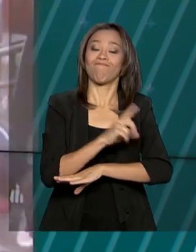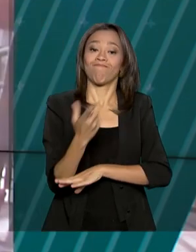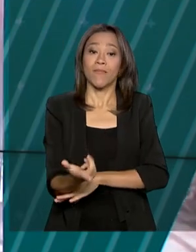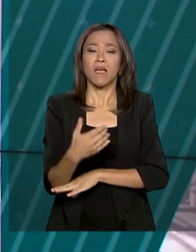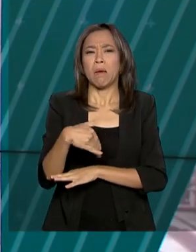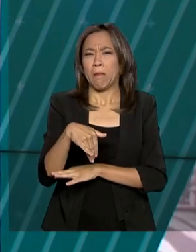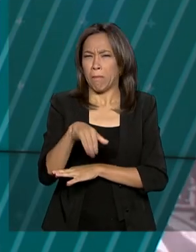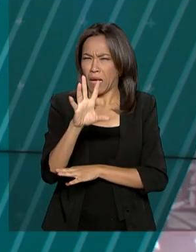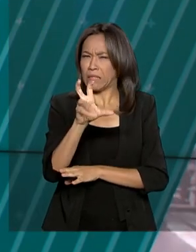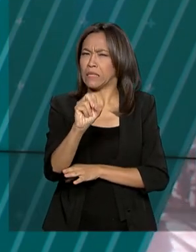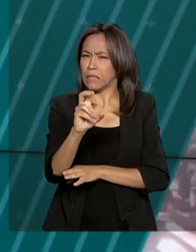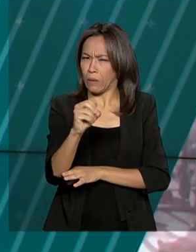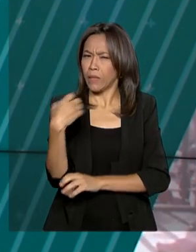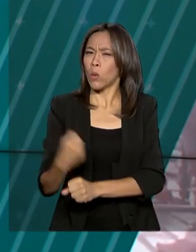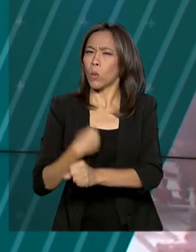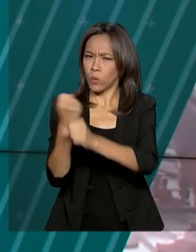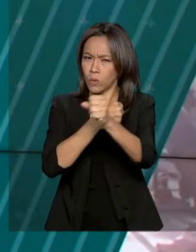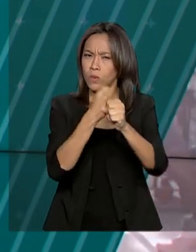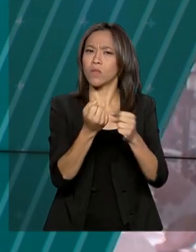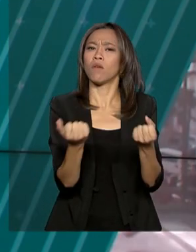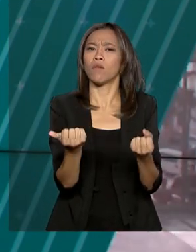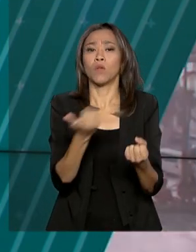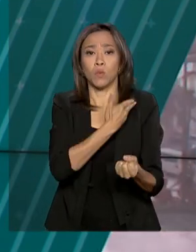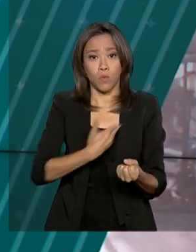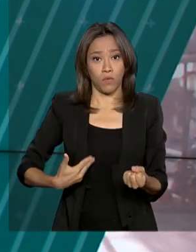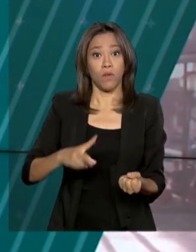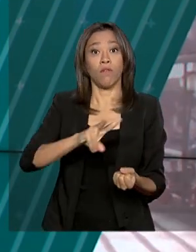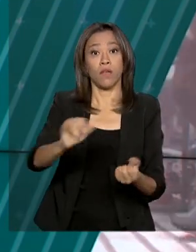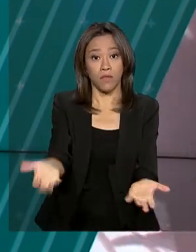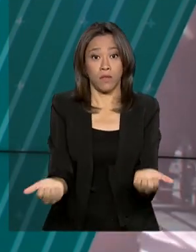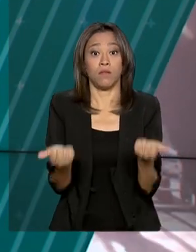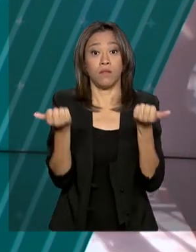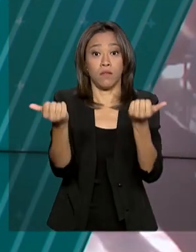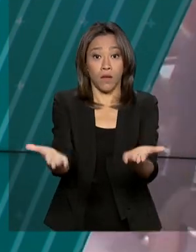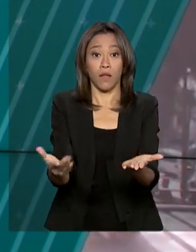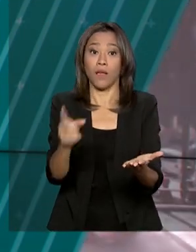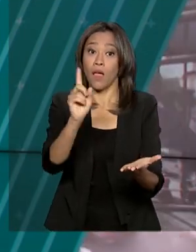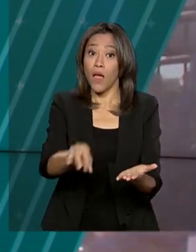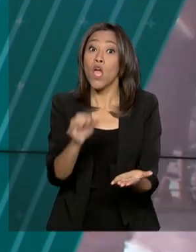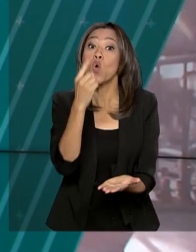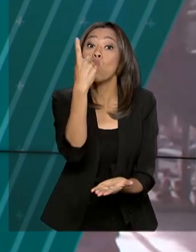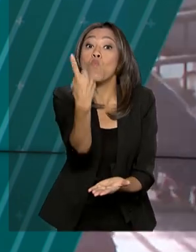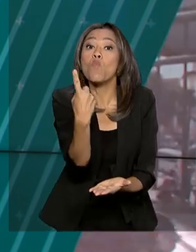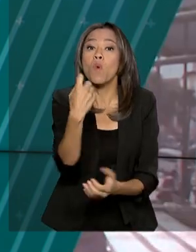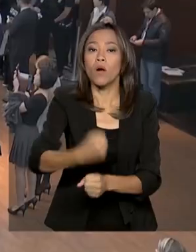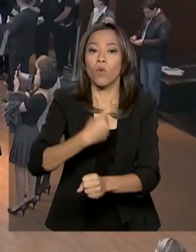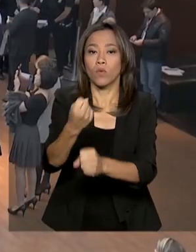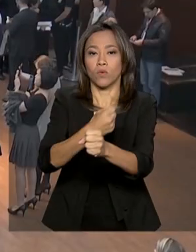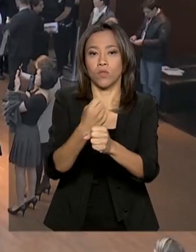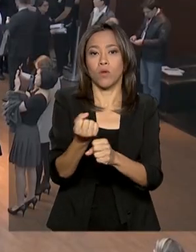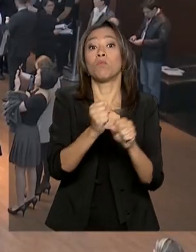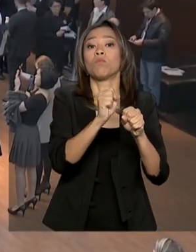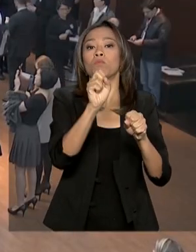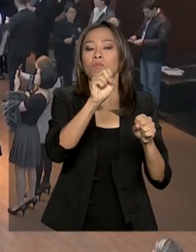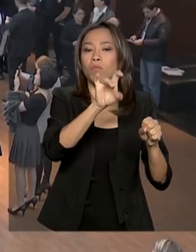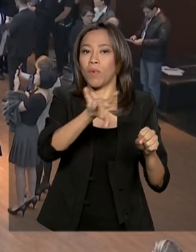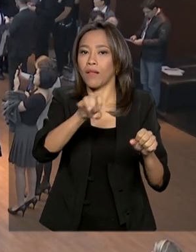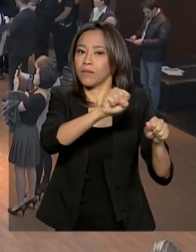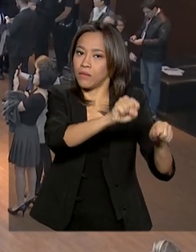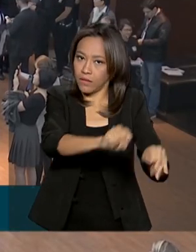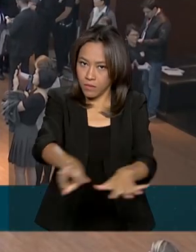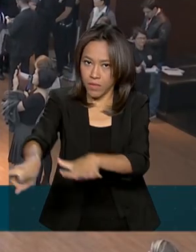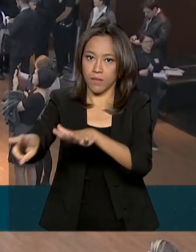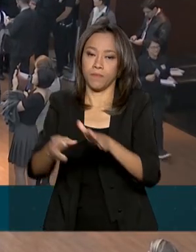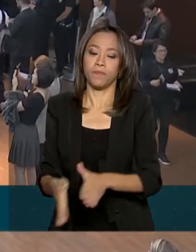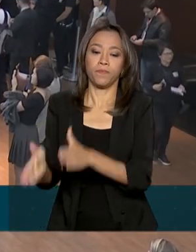obras públicas sejam entregues, o equivalente a cerca de uma obra por semana. Em 2020,